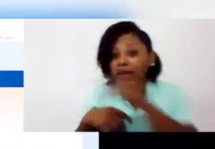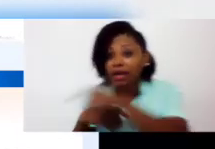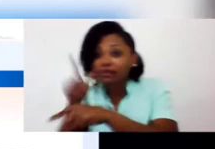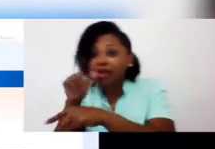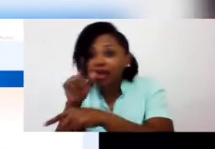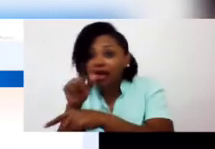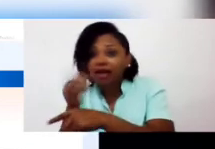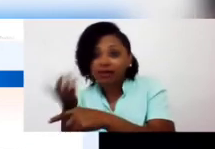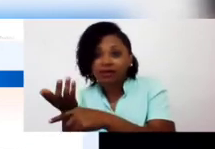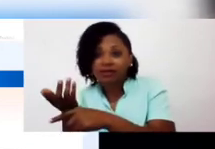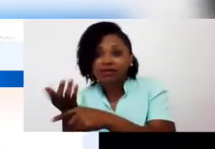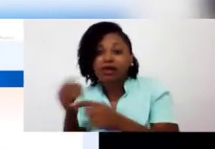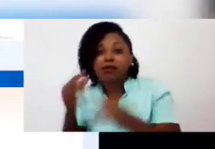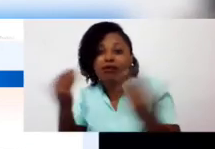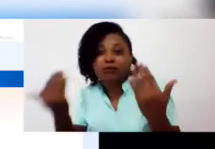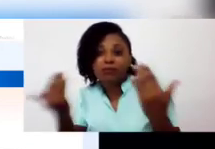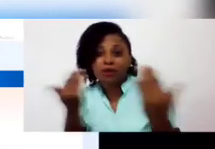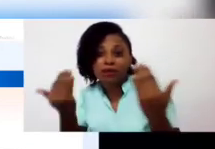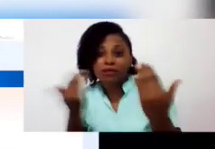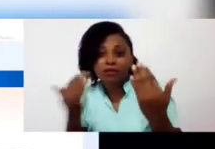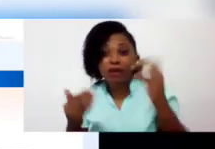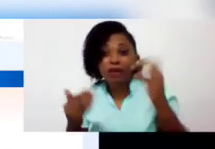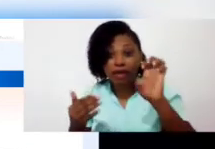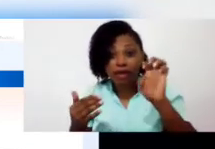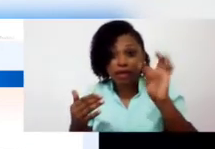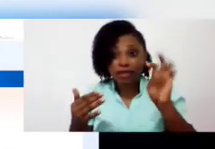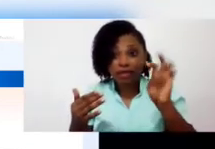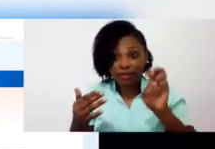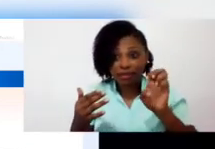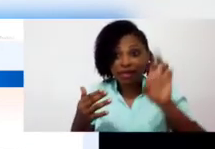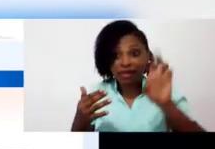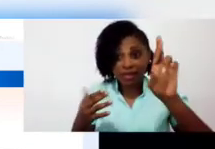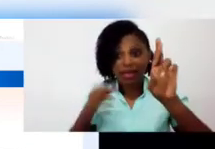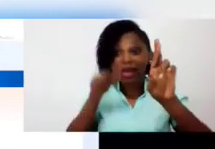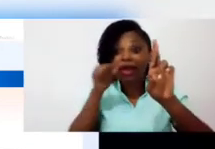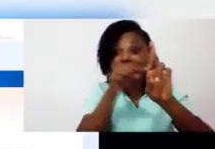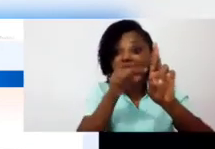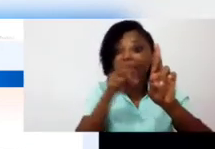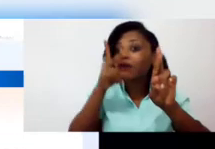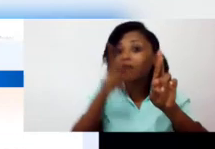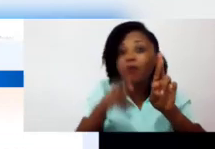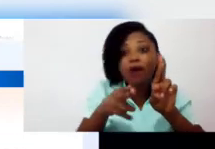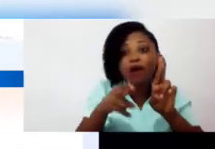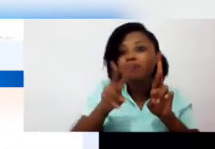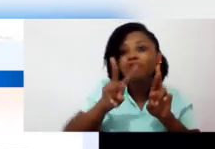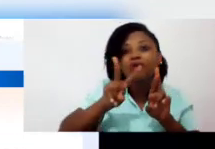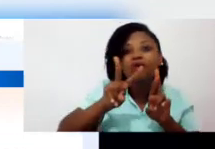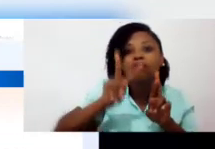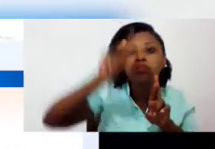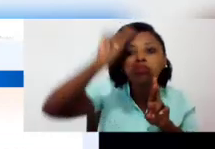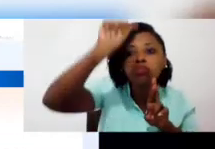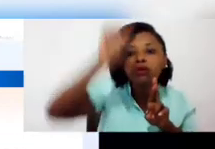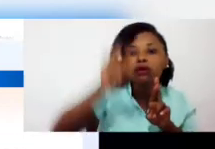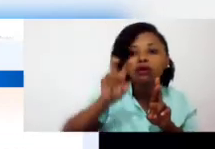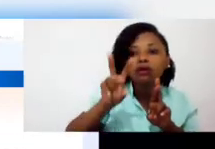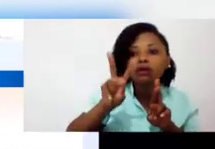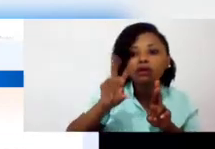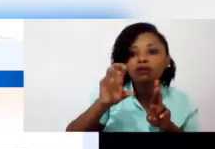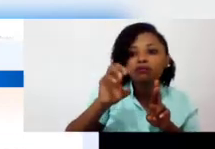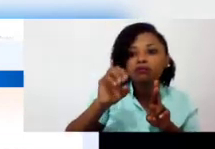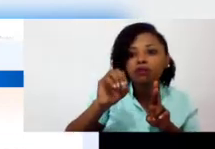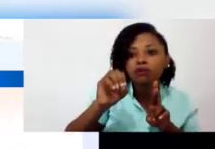água. Como as forças são fracas, é mais fácil o éter se tornar vapor. O éter, tanto é que ele